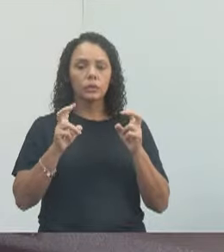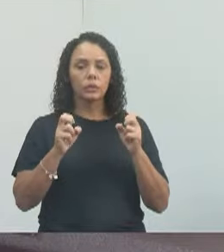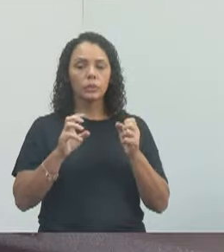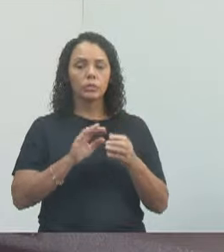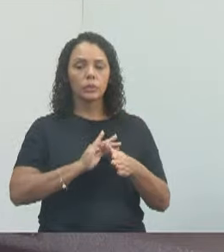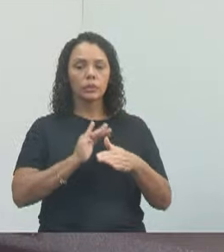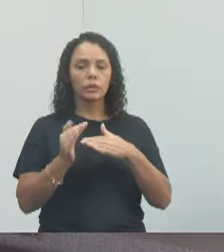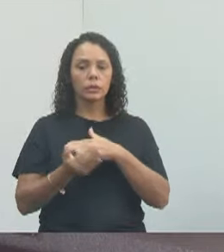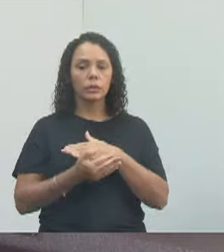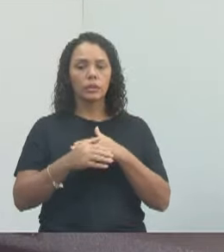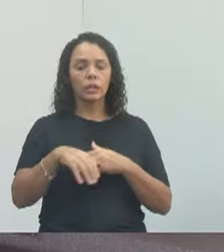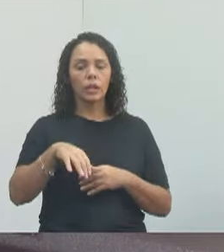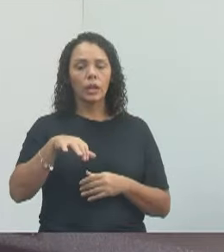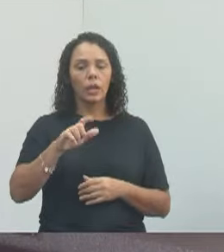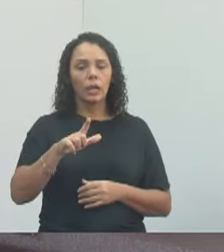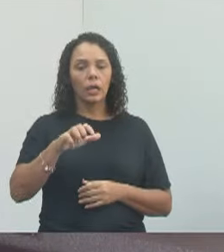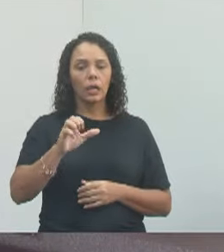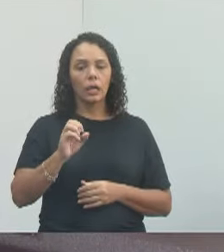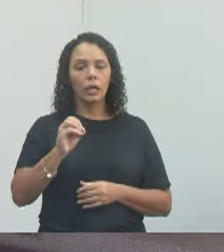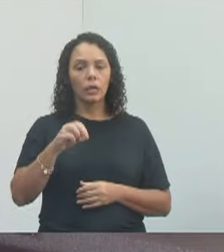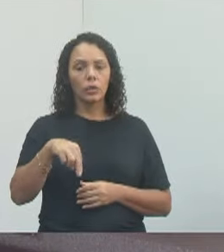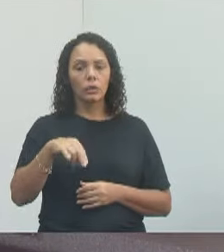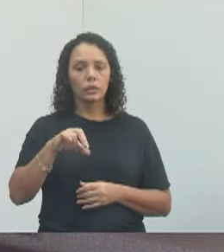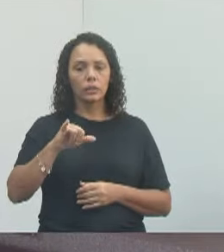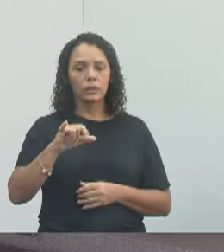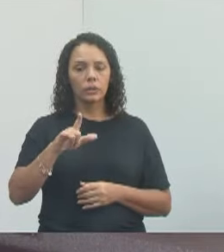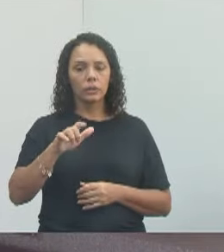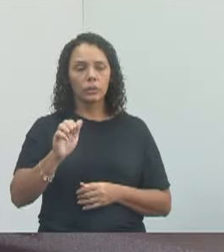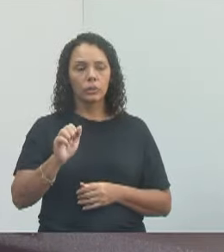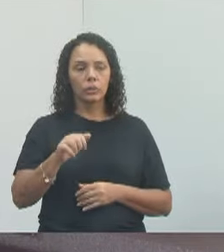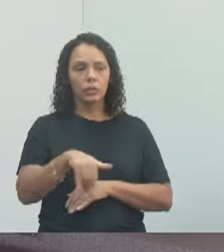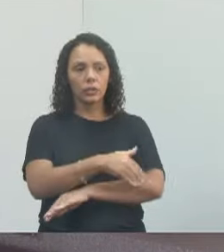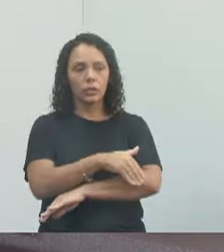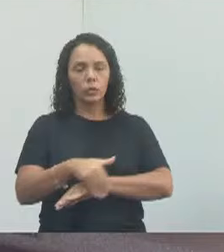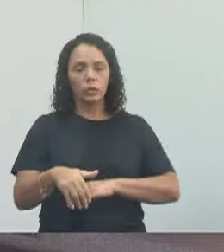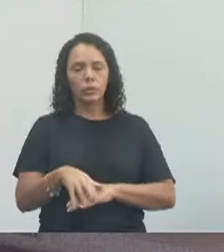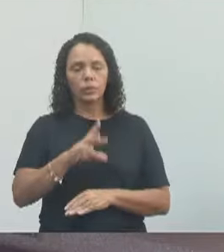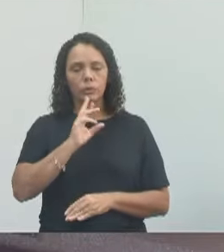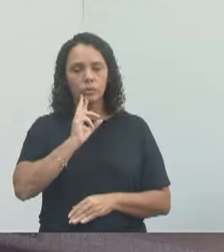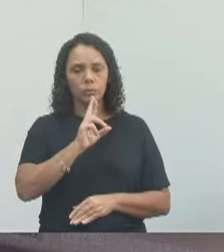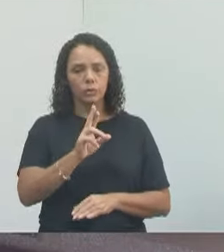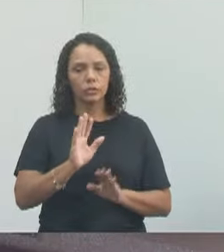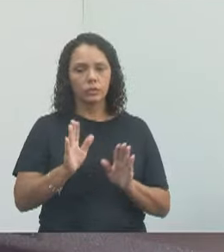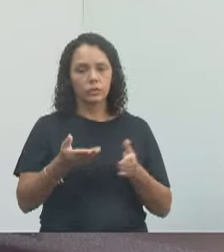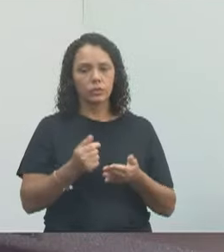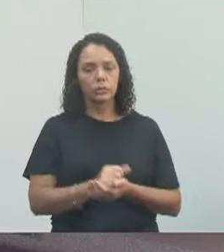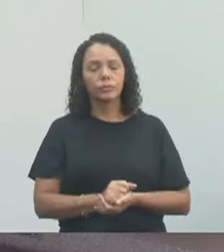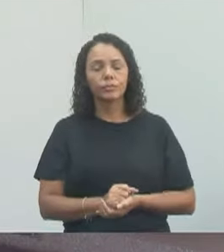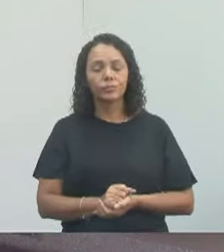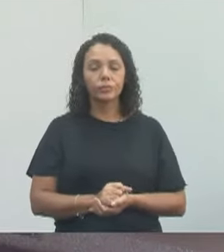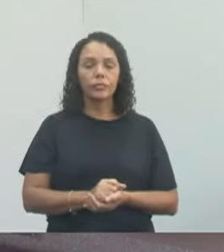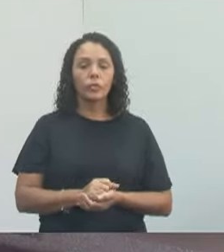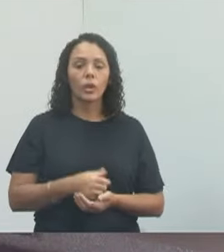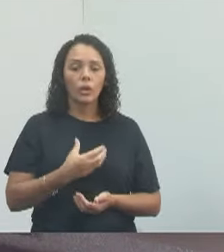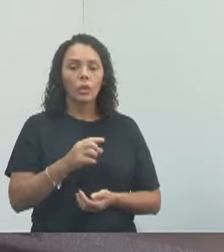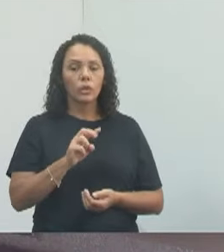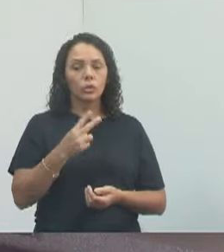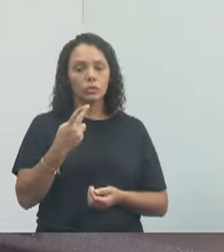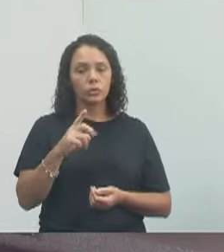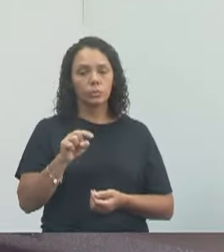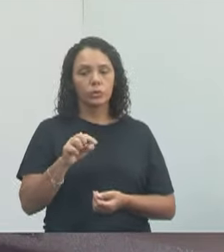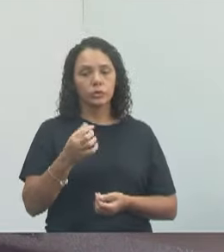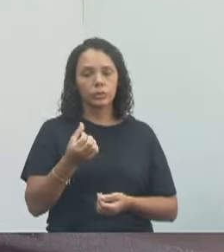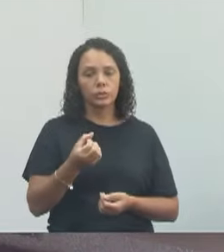Jardim Leonilda resposta protocolo respondido 2.6 protocolo 0066